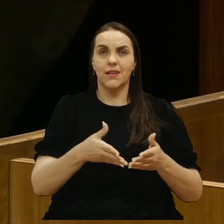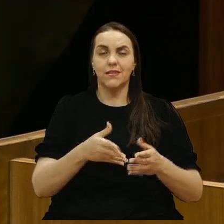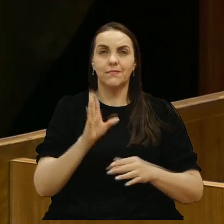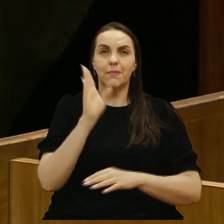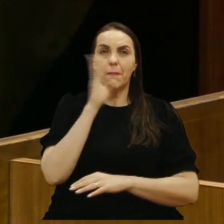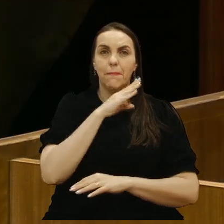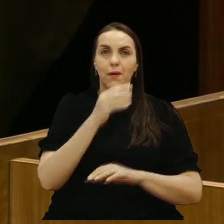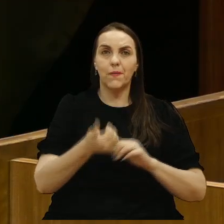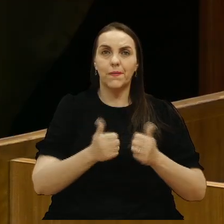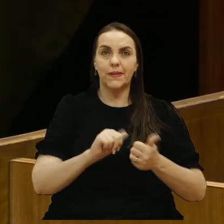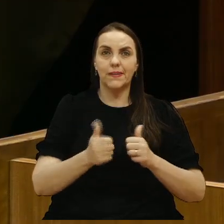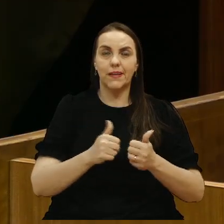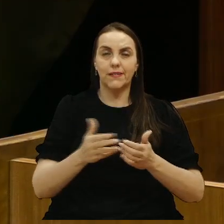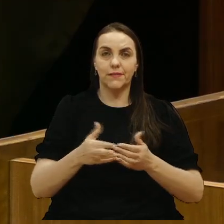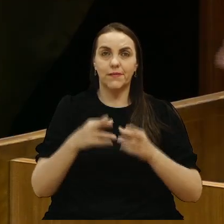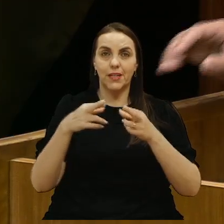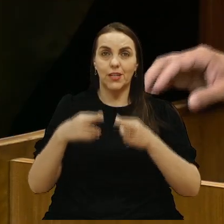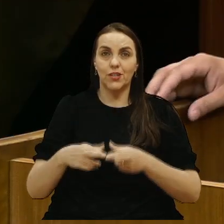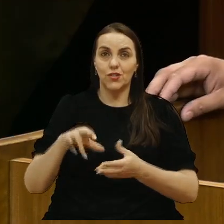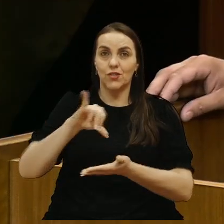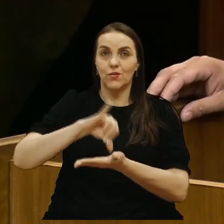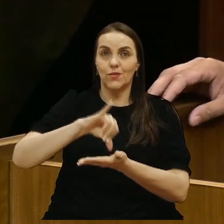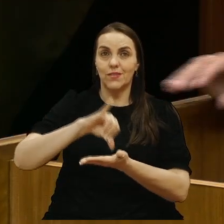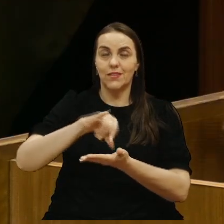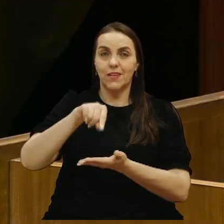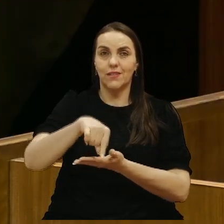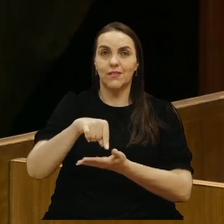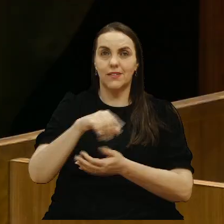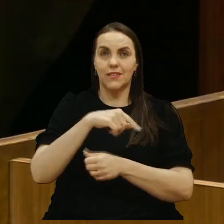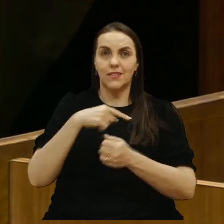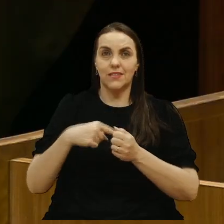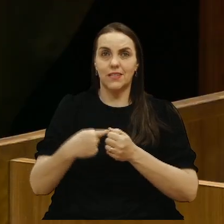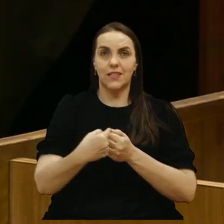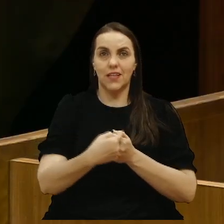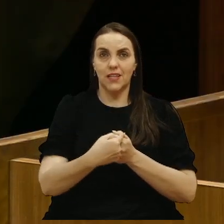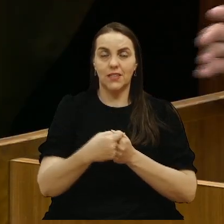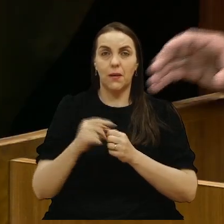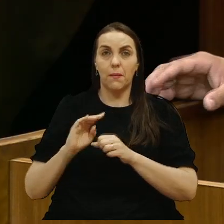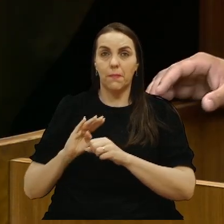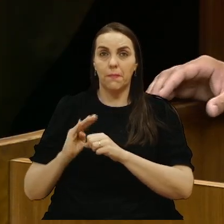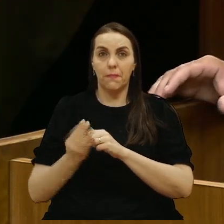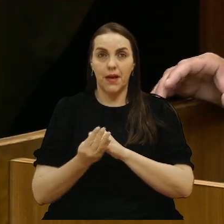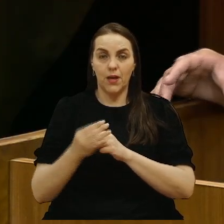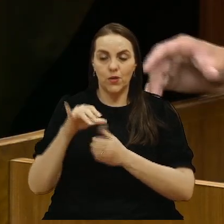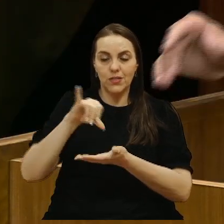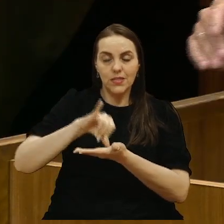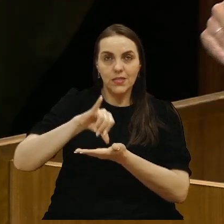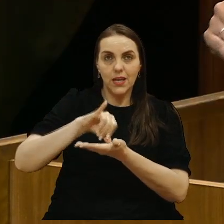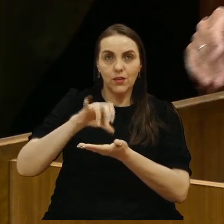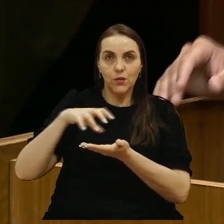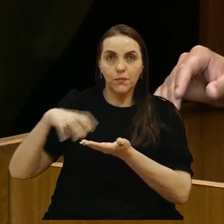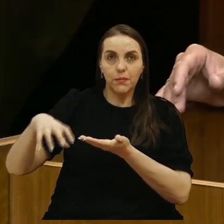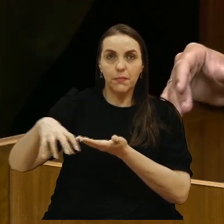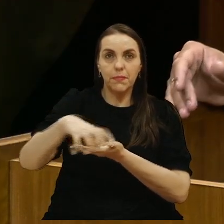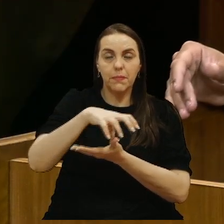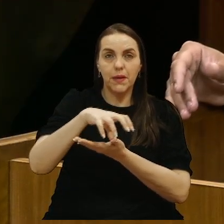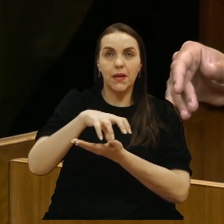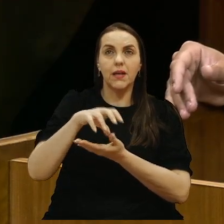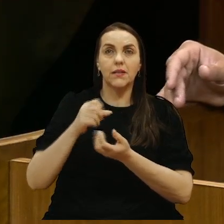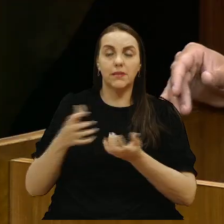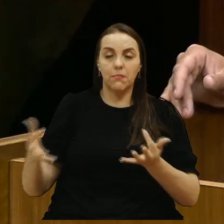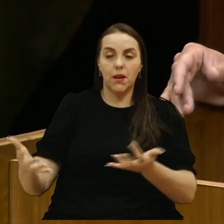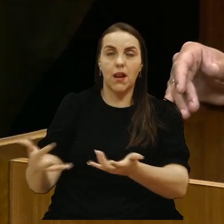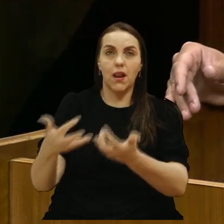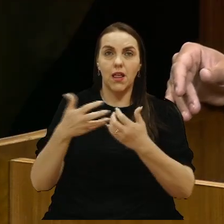material que vem da região central da cidade. Os bairros do centro e arredores os bairros que recebem a